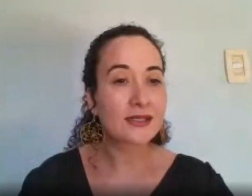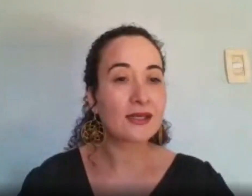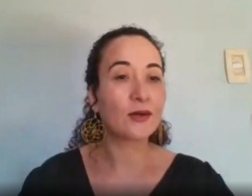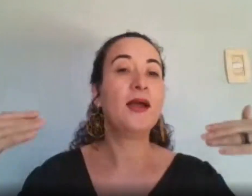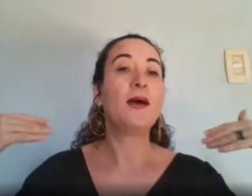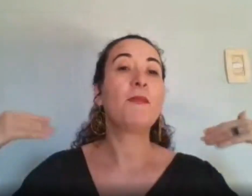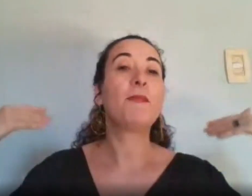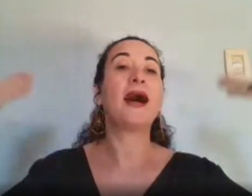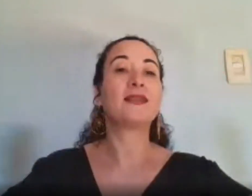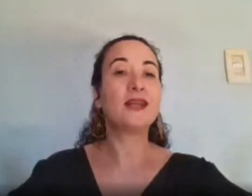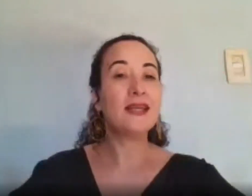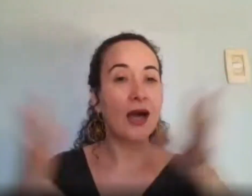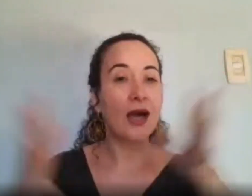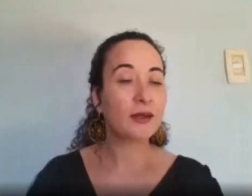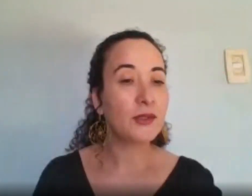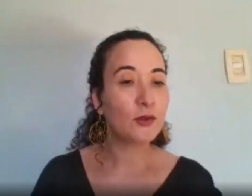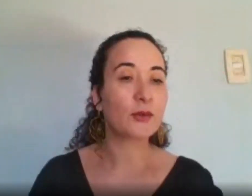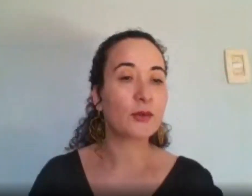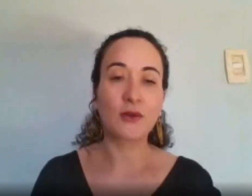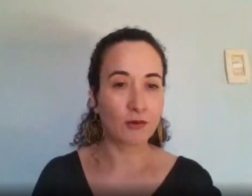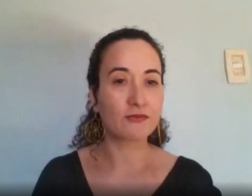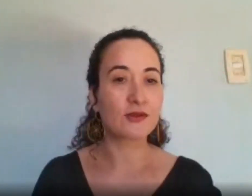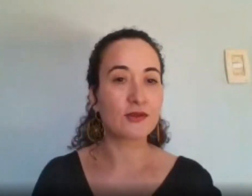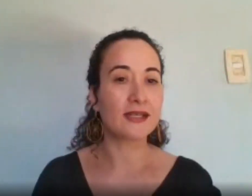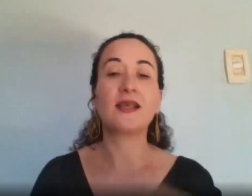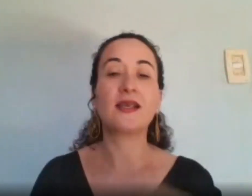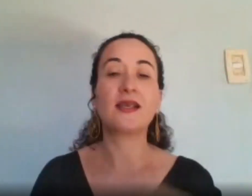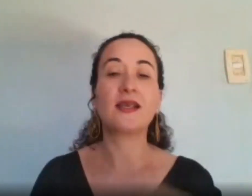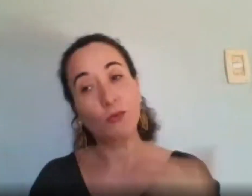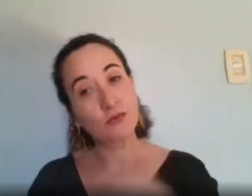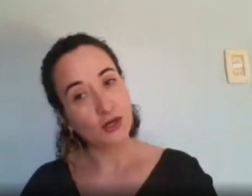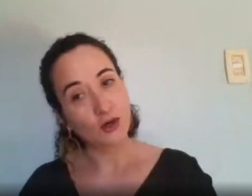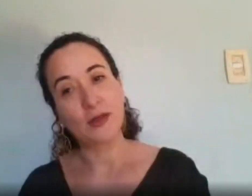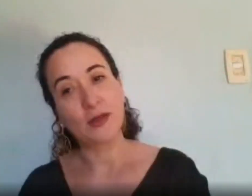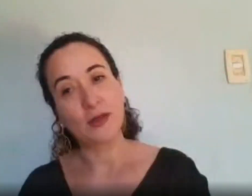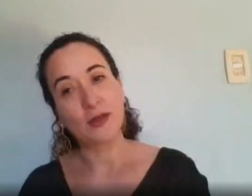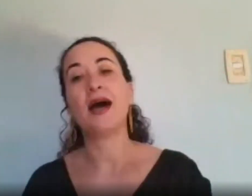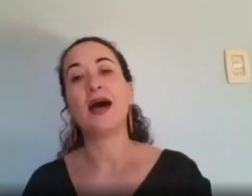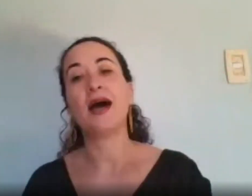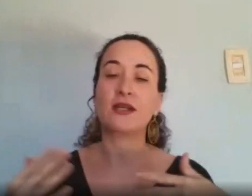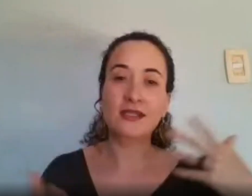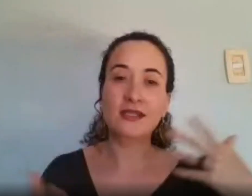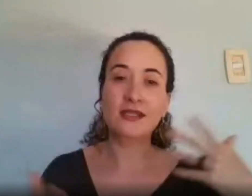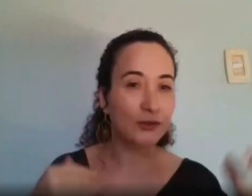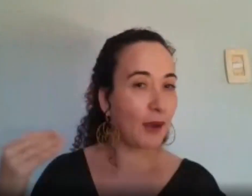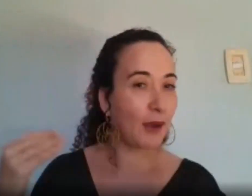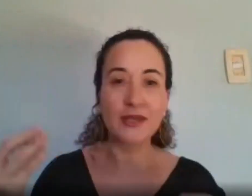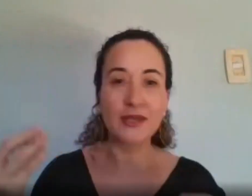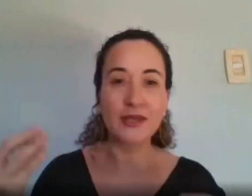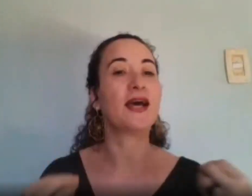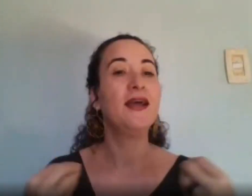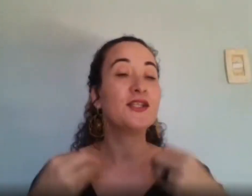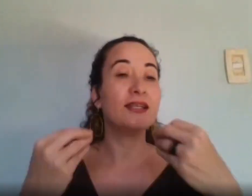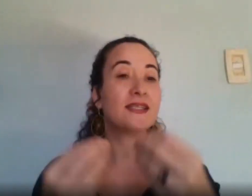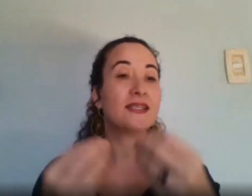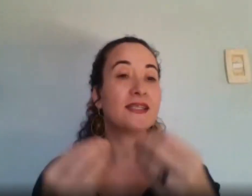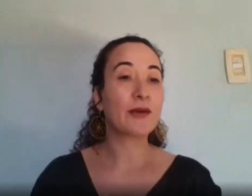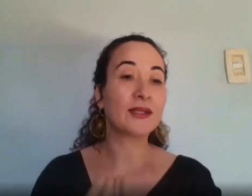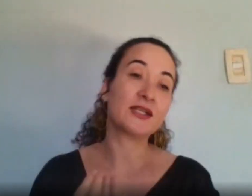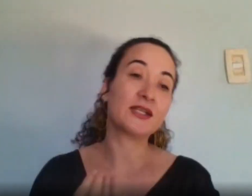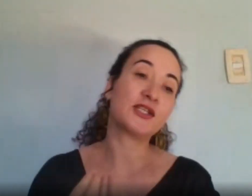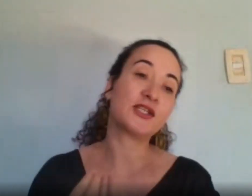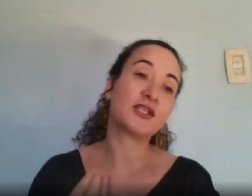da graduação, para trilhar o caminho profissional de vocês. Alguns já começaram, alguns já estão aí no caminho, né,